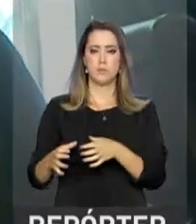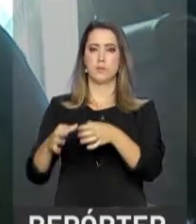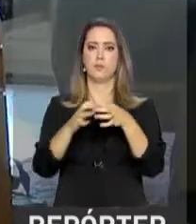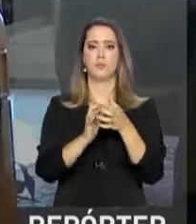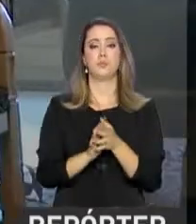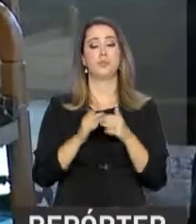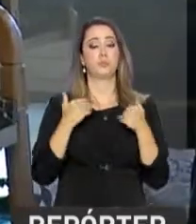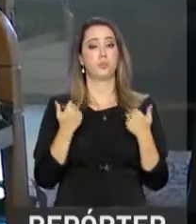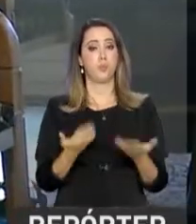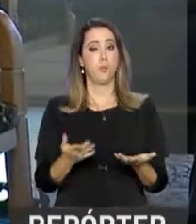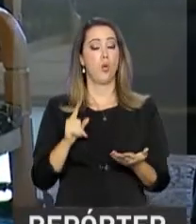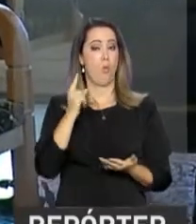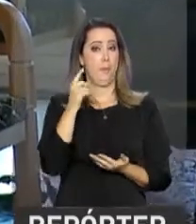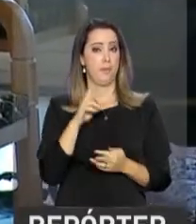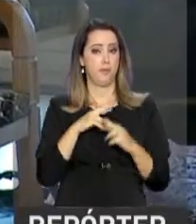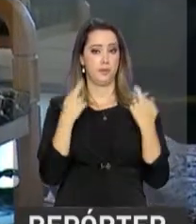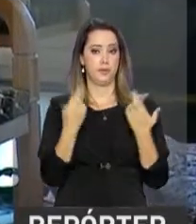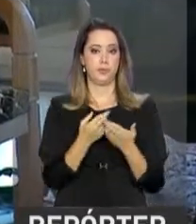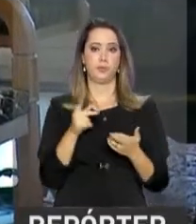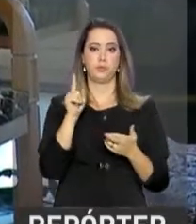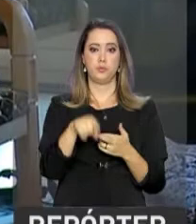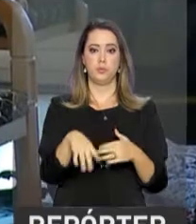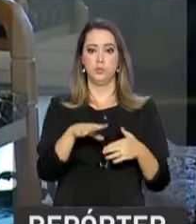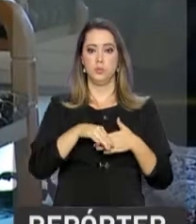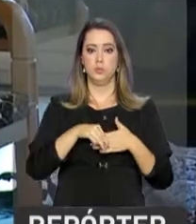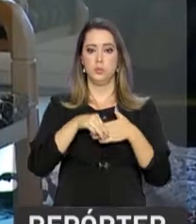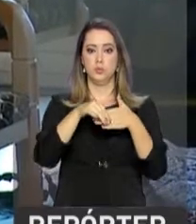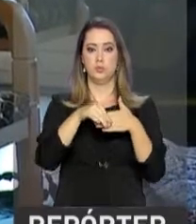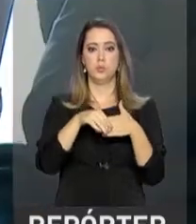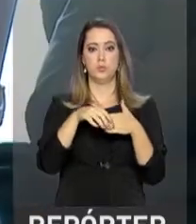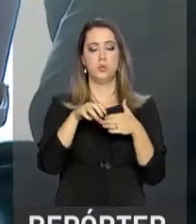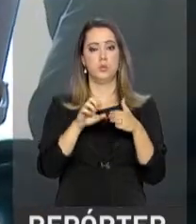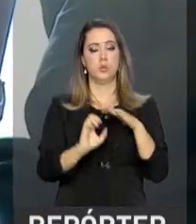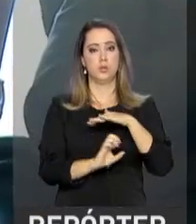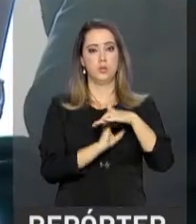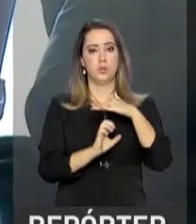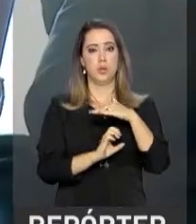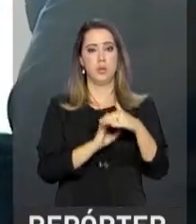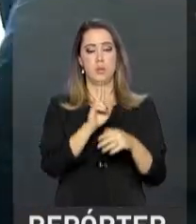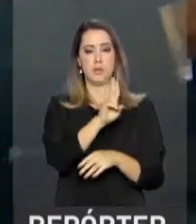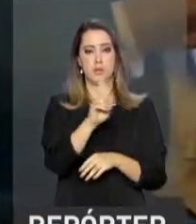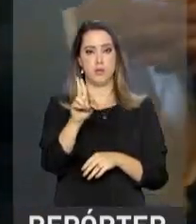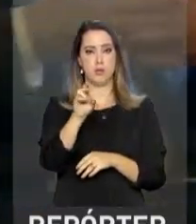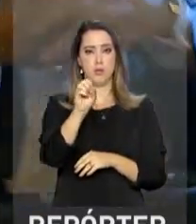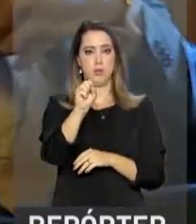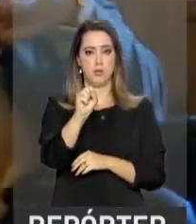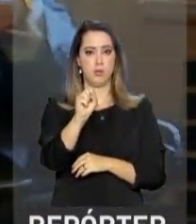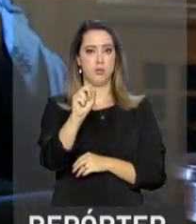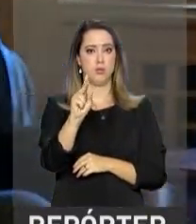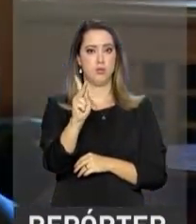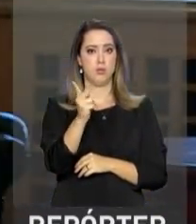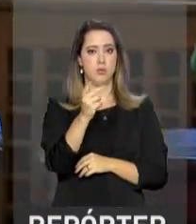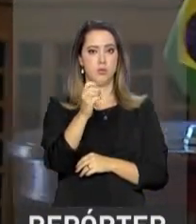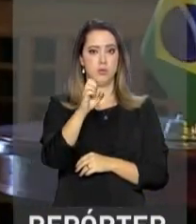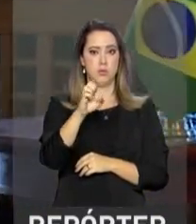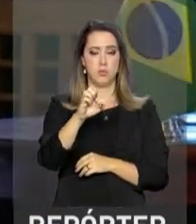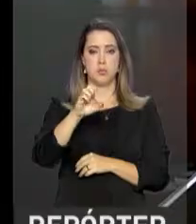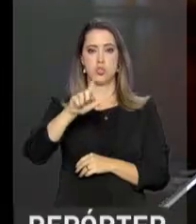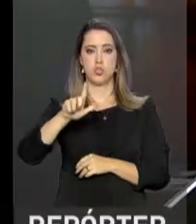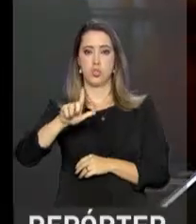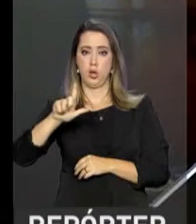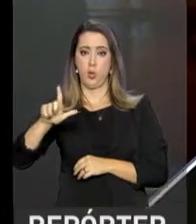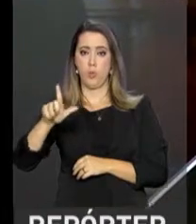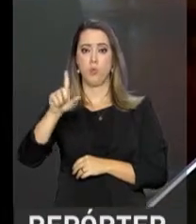bebidas uma das reuniões foi com o diretor executivo da shell que disse que as medidas adotadas na área de óleo e gás são